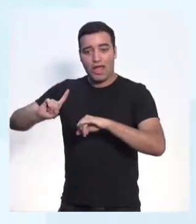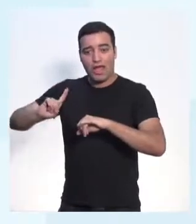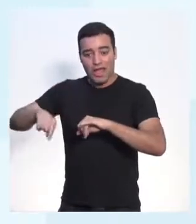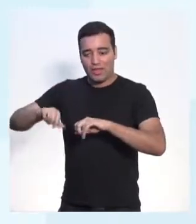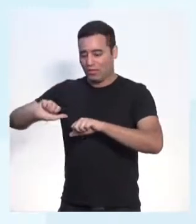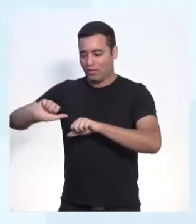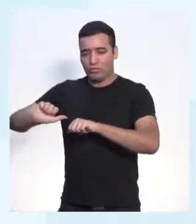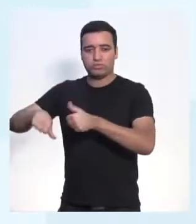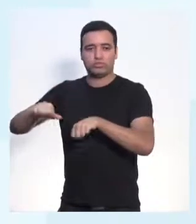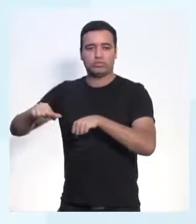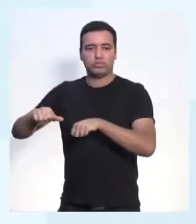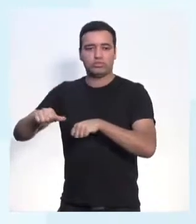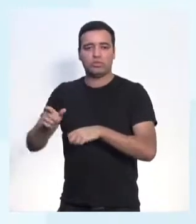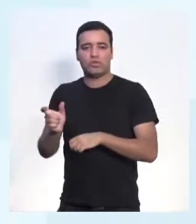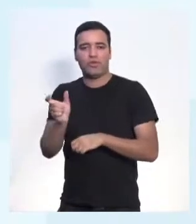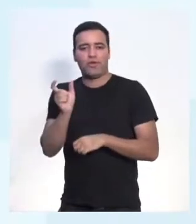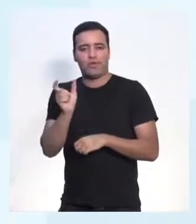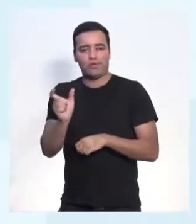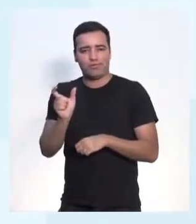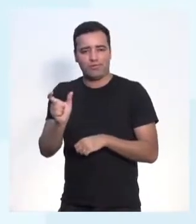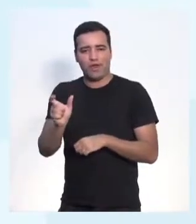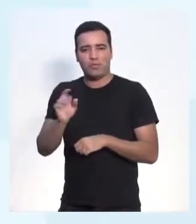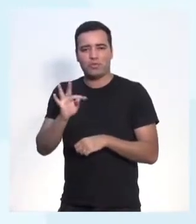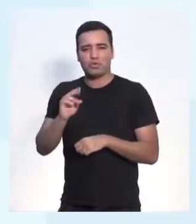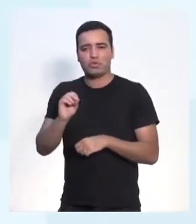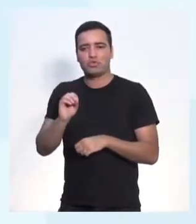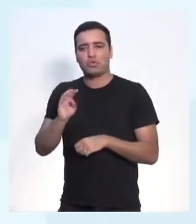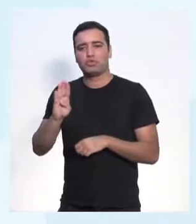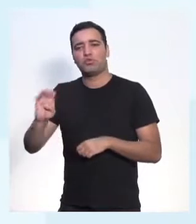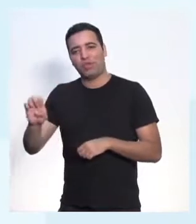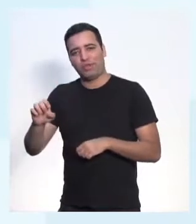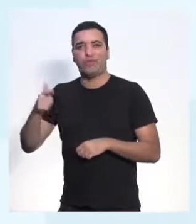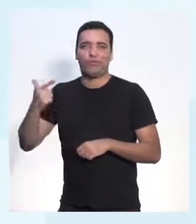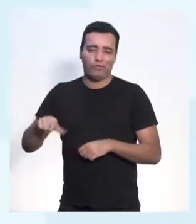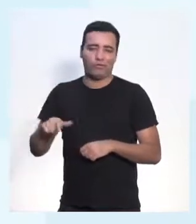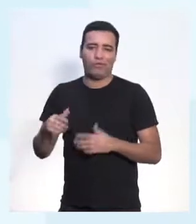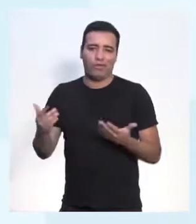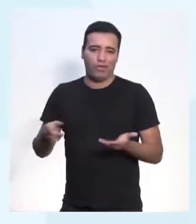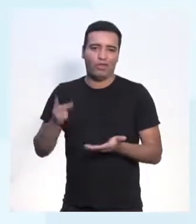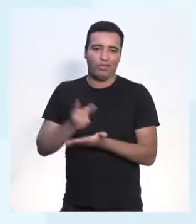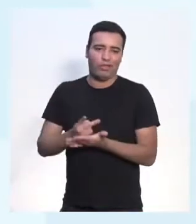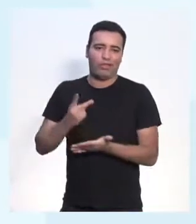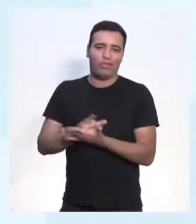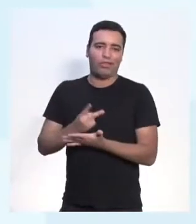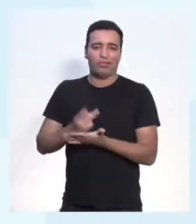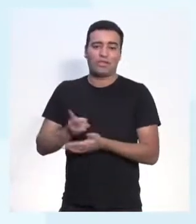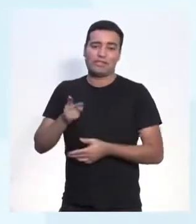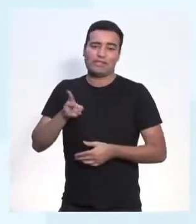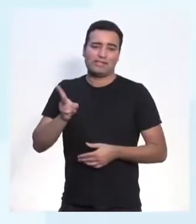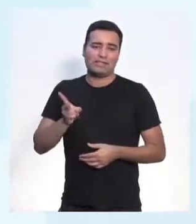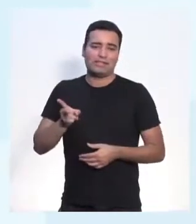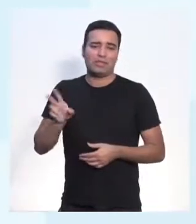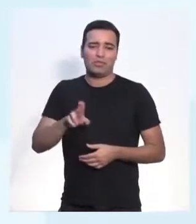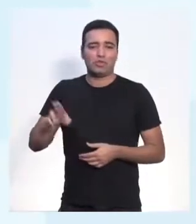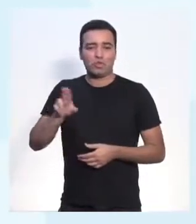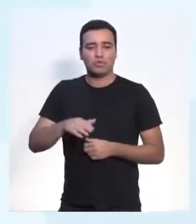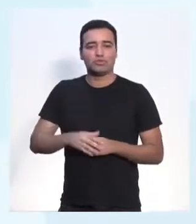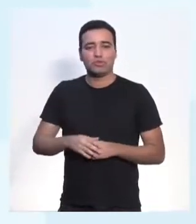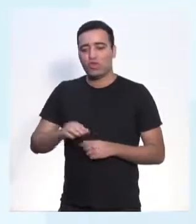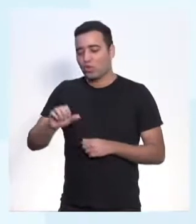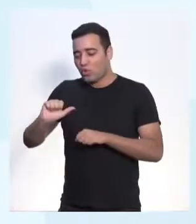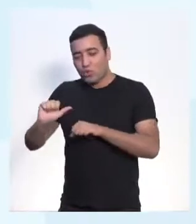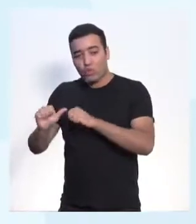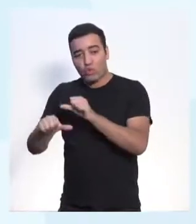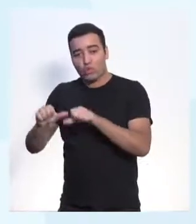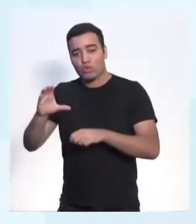gente usa bastante, né? A vida inteira para ficar no verbo to be, lá estou eu explicando o verbo to be de novo. E aí, convertida, converted. Então, para